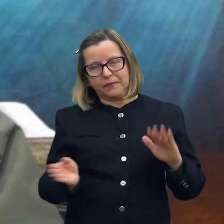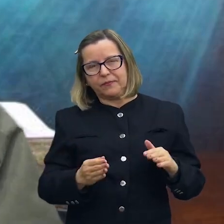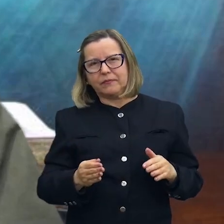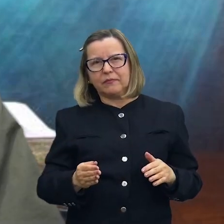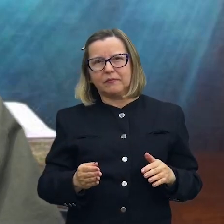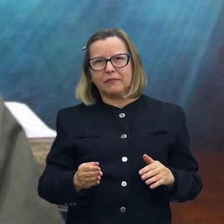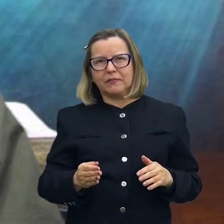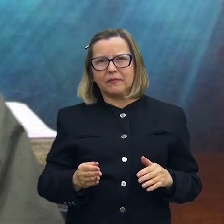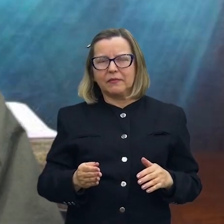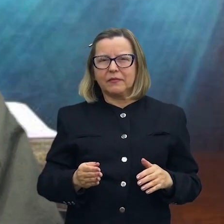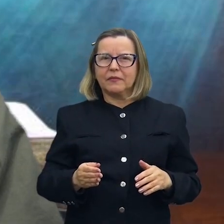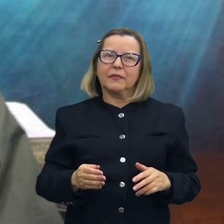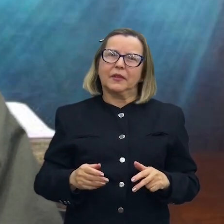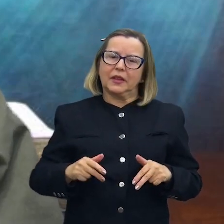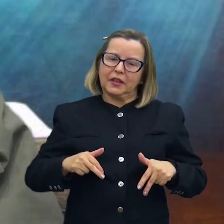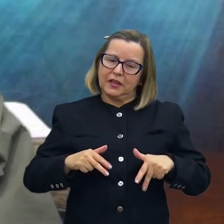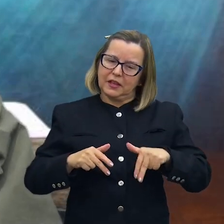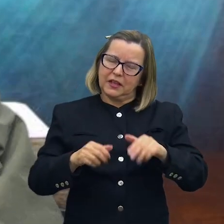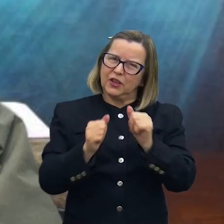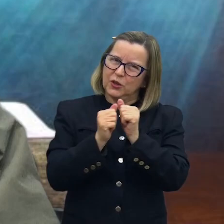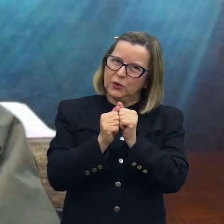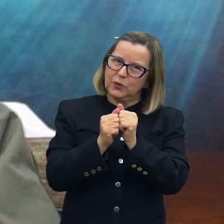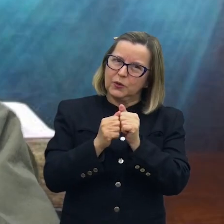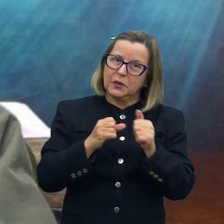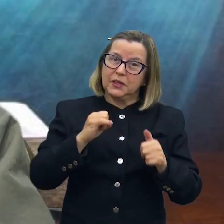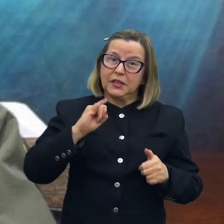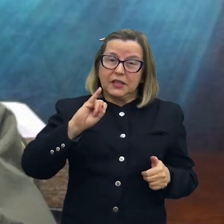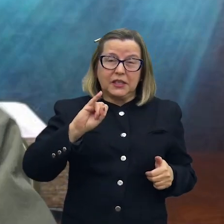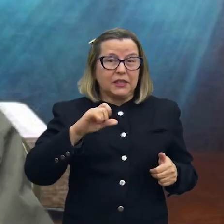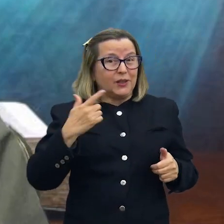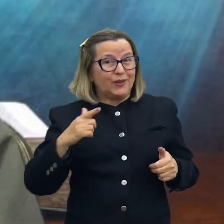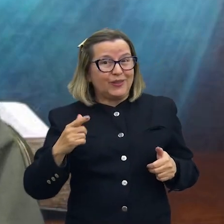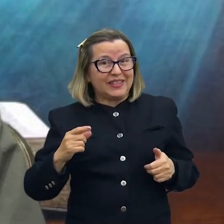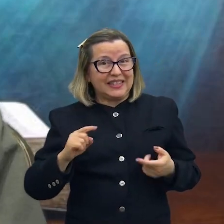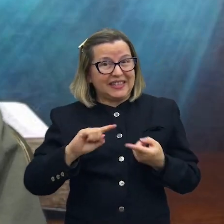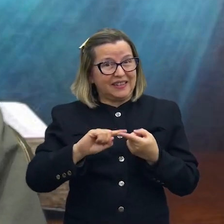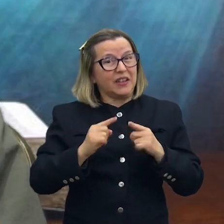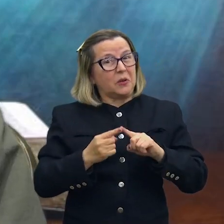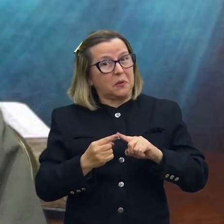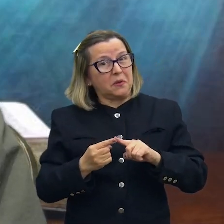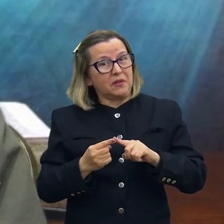Andarão dois juntos se não houver entre eles acordo? É necessário sentar e ter acordo.